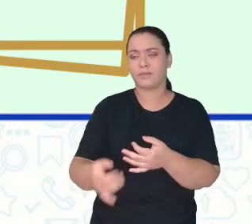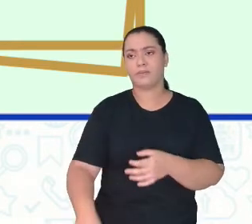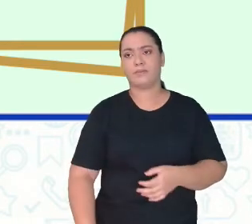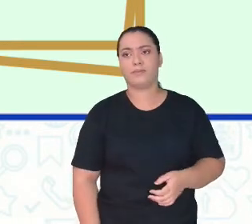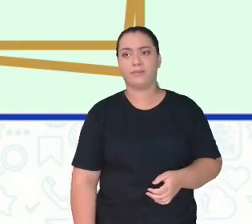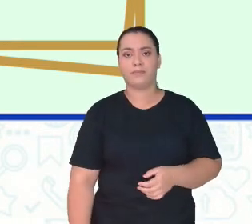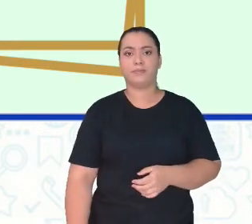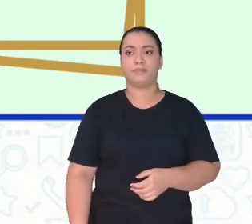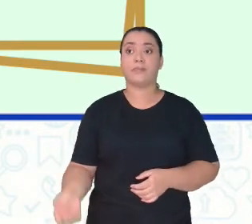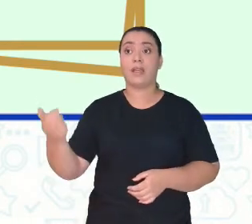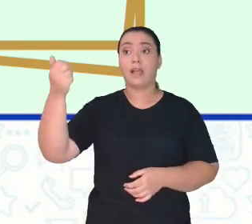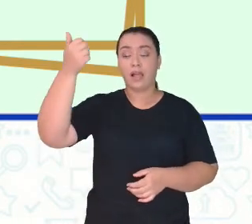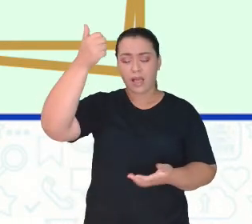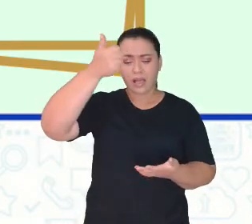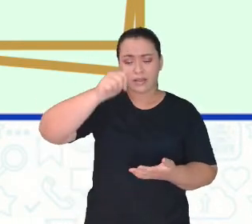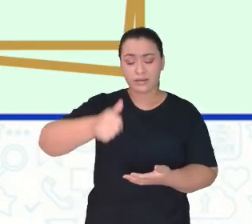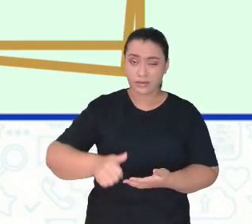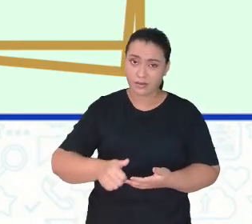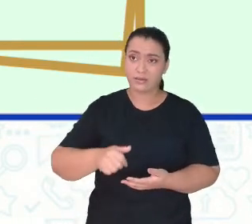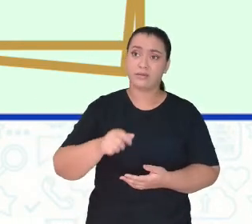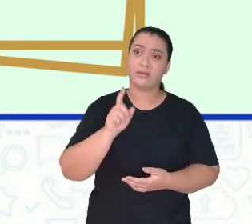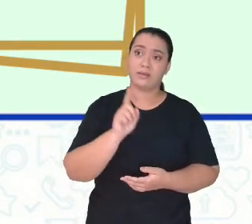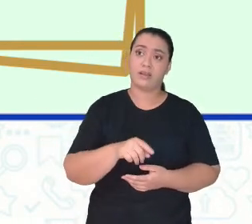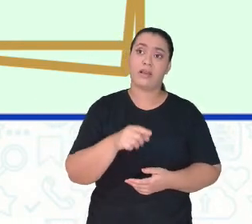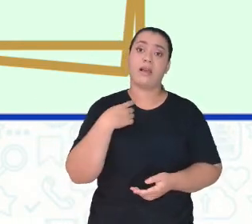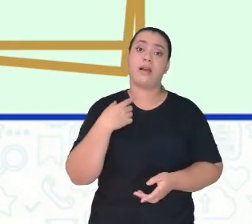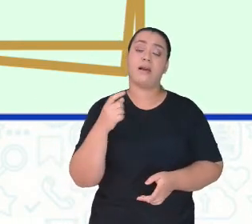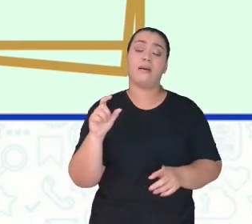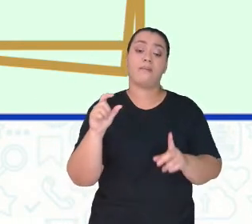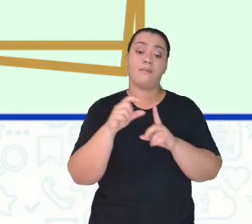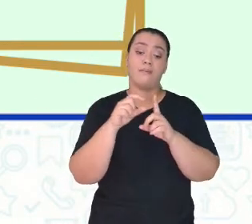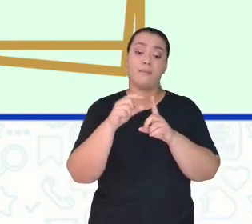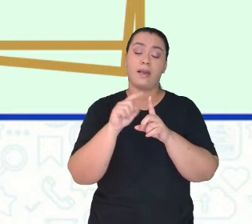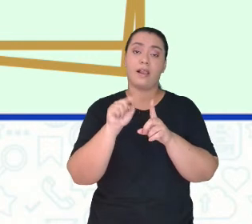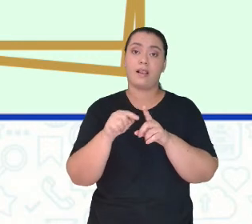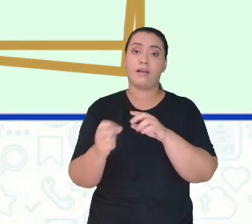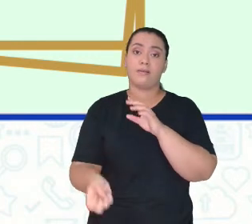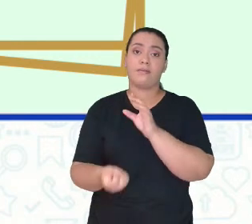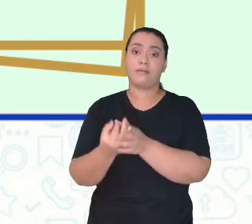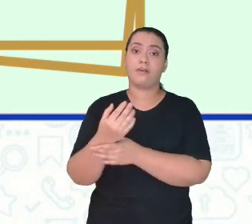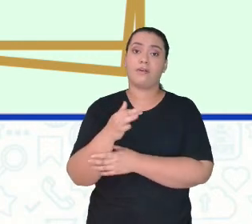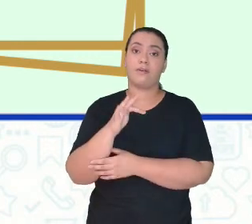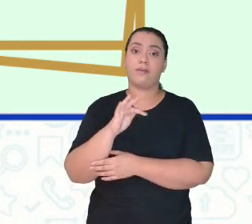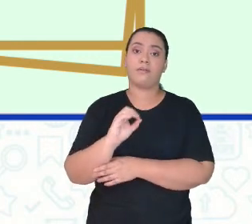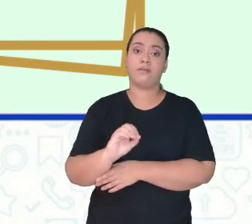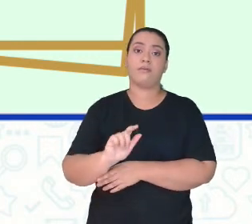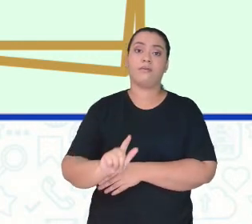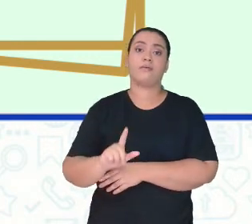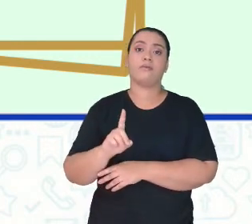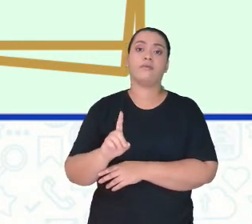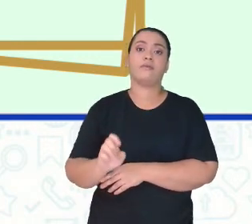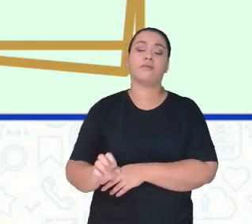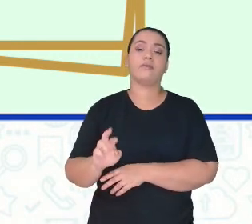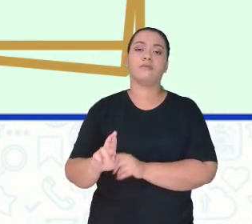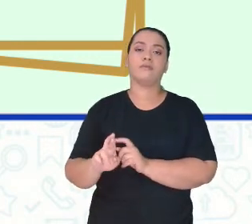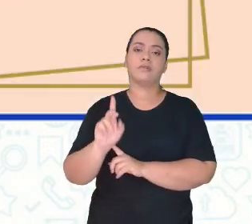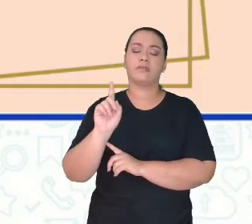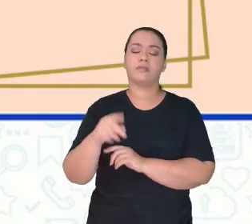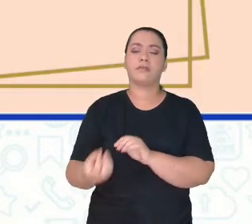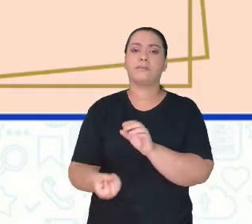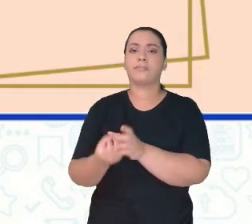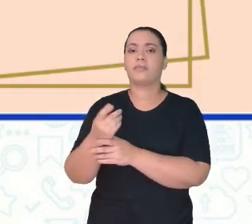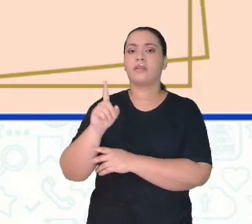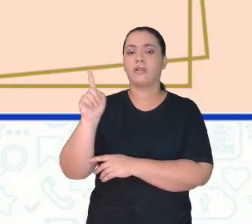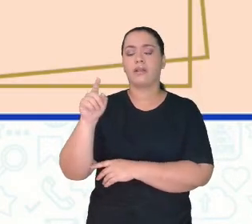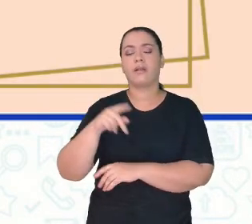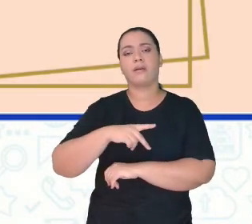Ó, analisando etimologicamente, ou seja, a origem da palavra, folder é de origem